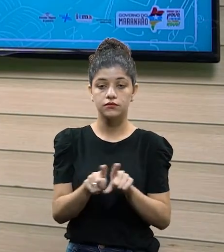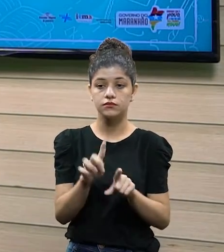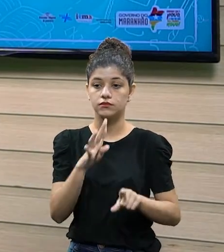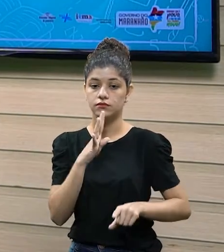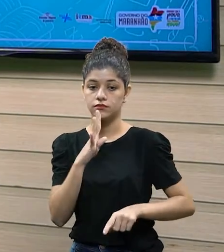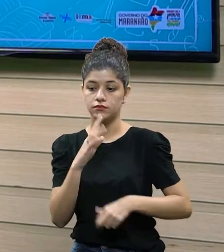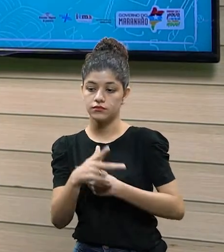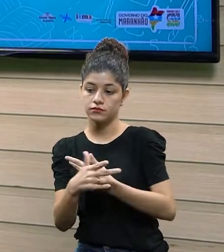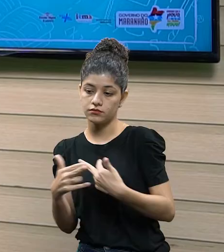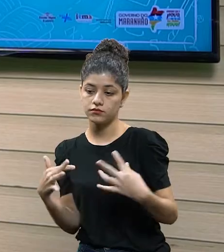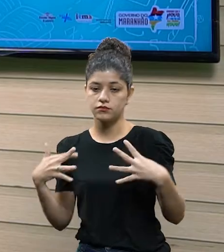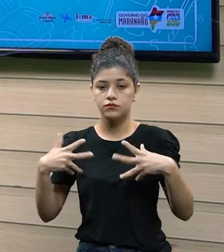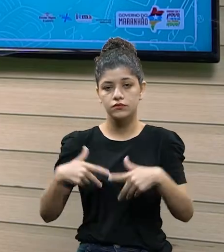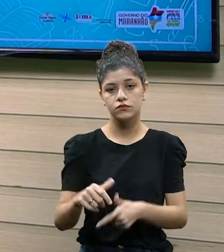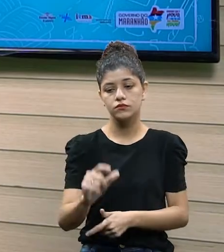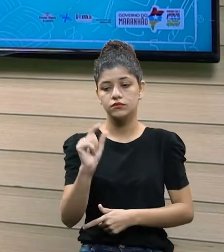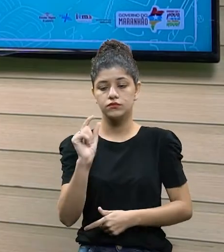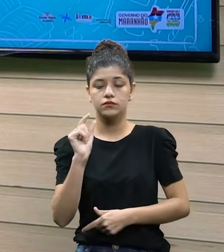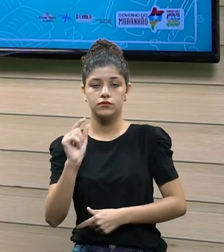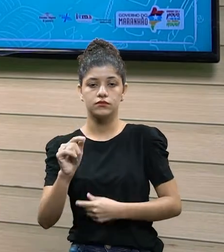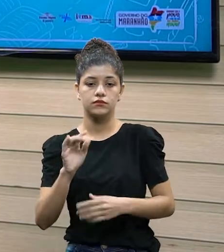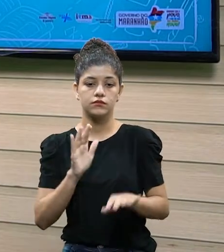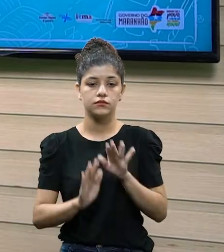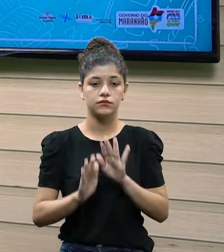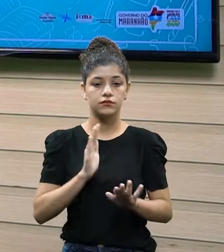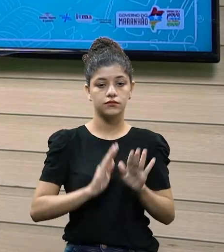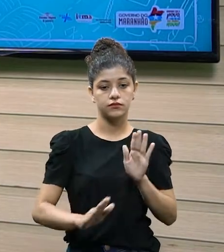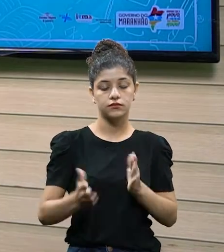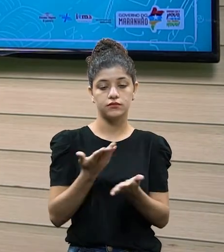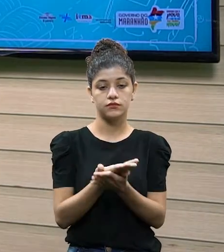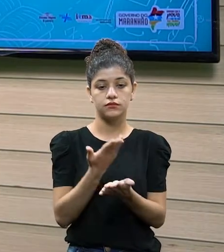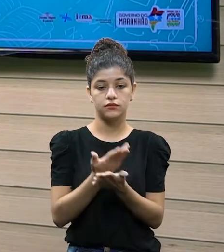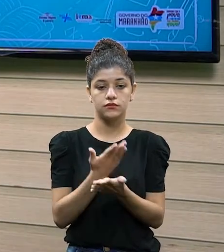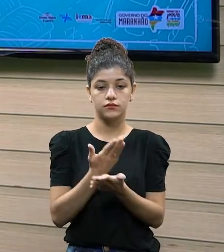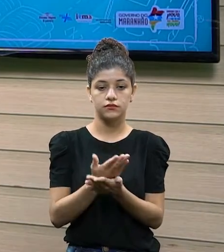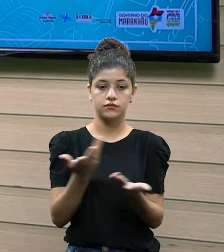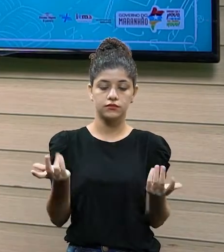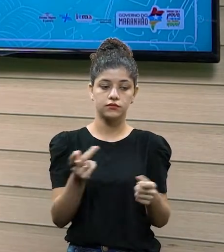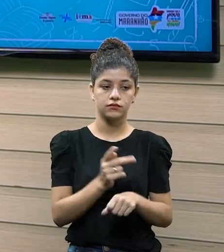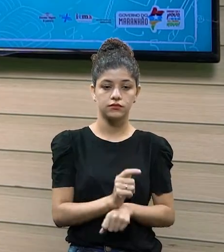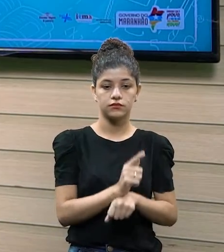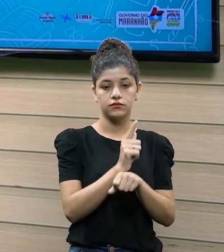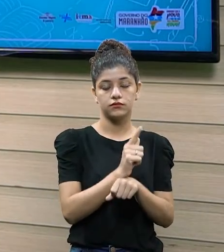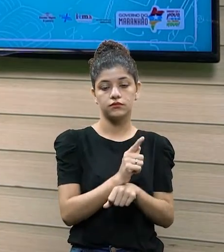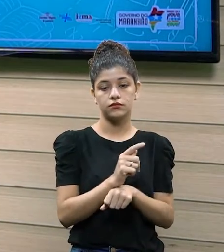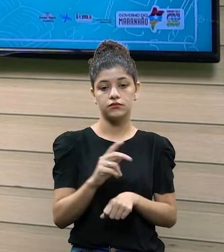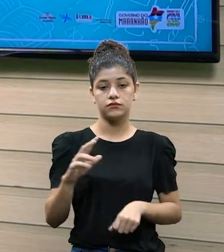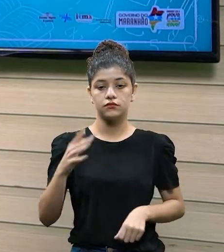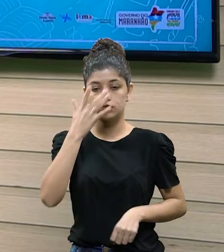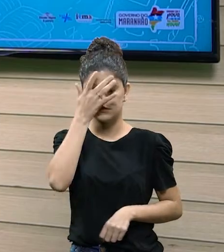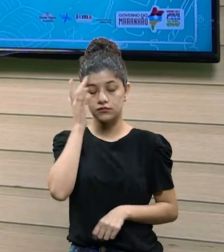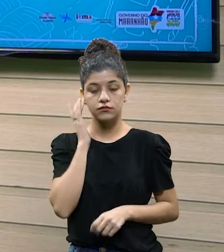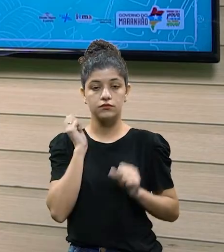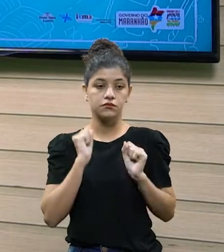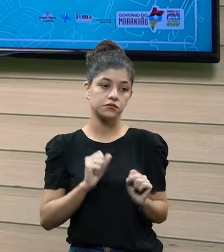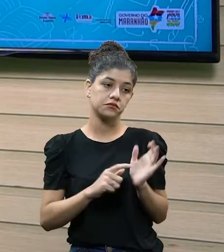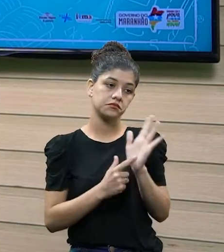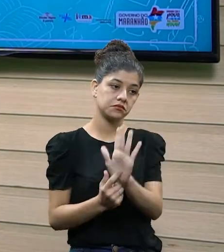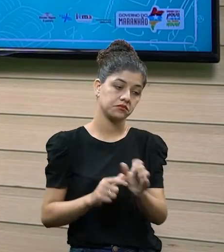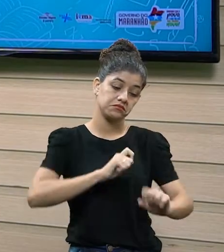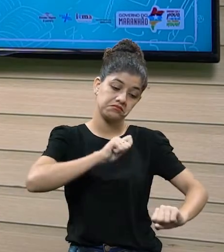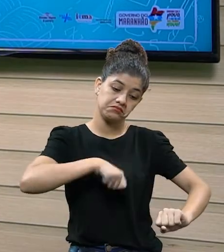de tudo um pouco. Às vezes a gente fala aqui numa aula de gestão de pessoas, eu posso falar alguma coisa sobre gastronomia, para